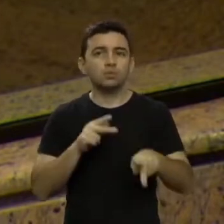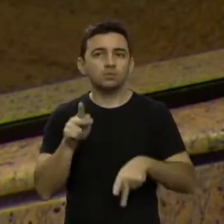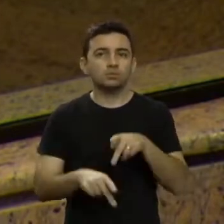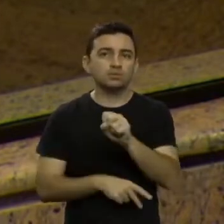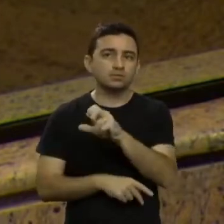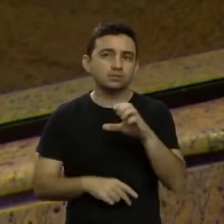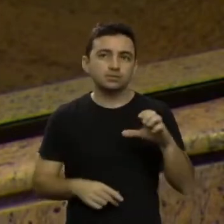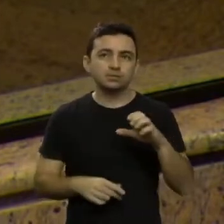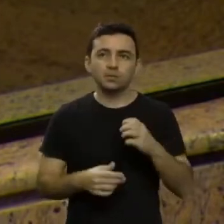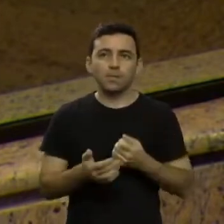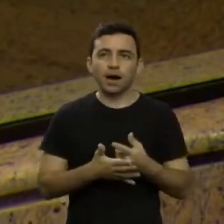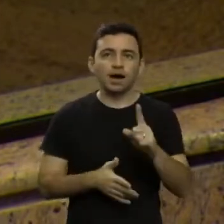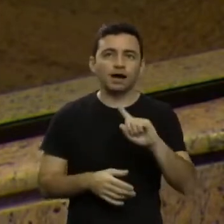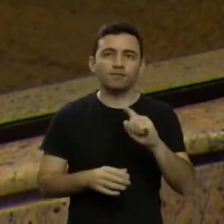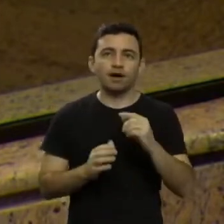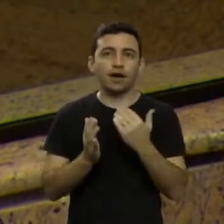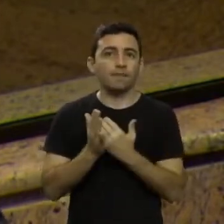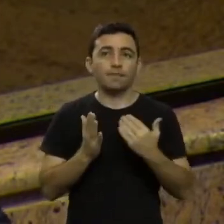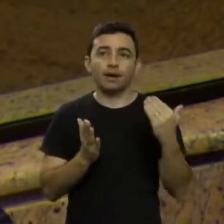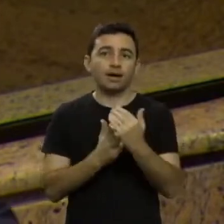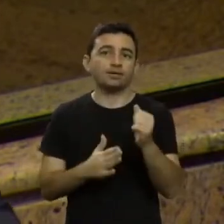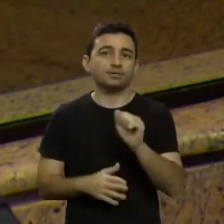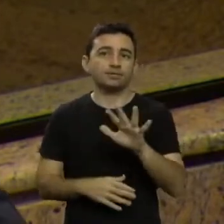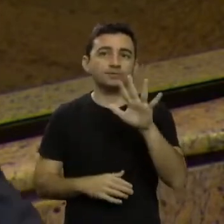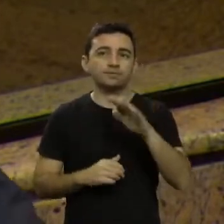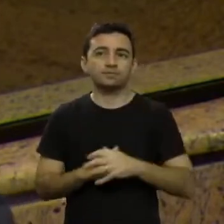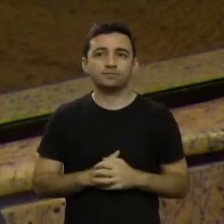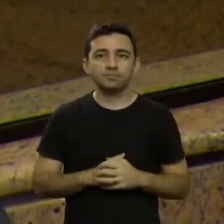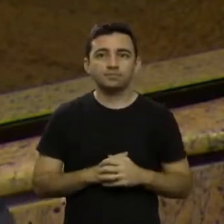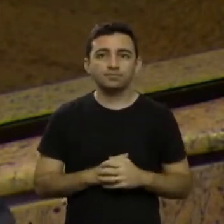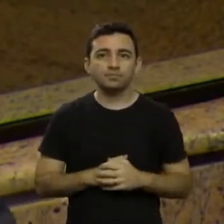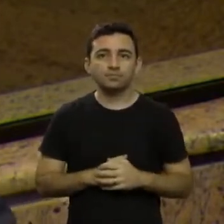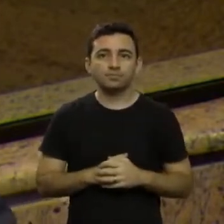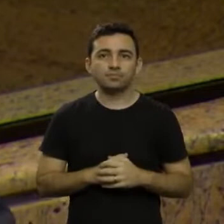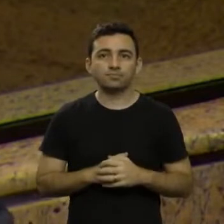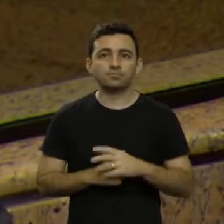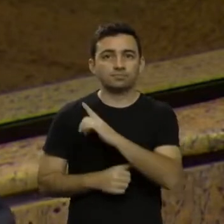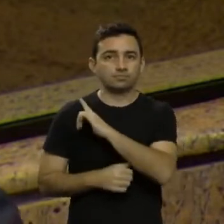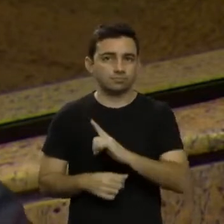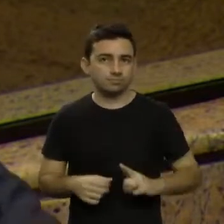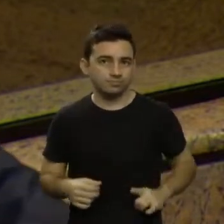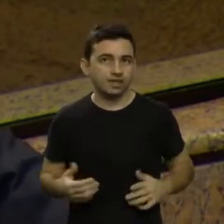um valor mais caro na gasolina. O governo